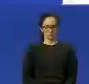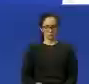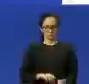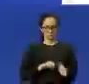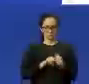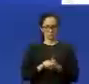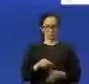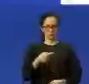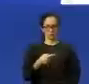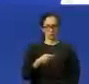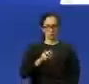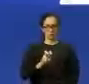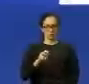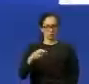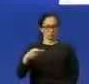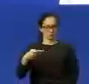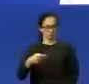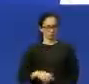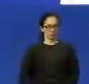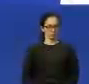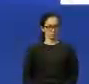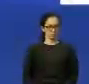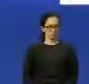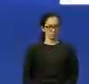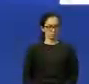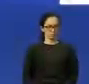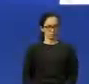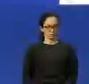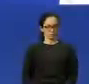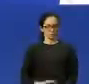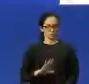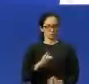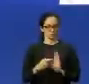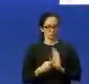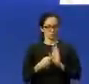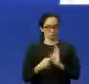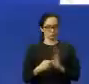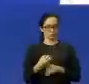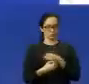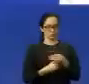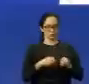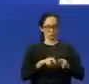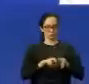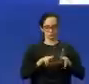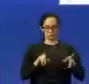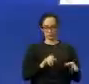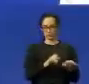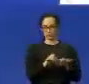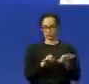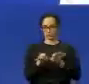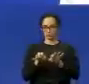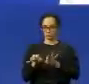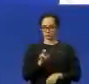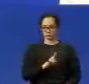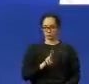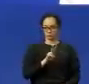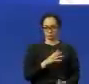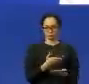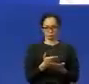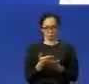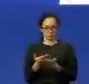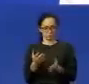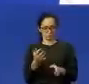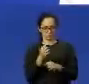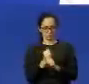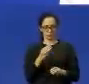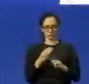Questão número 151 é aquela que diz a respeito da avaliação do rendimento dos alunos no curso universitário, né? Baseia